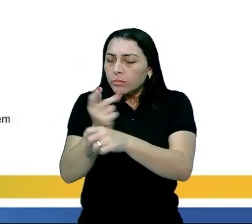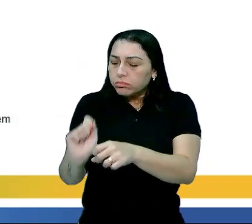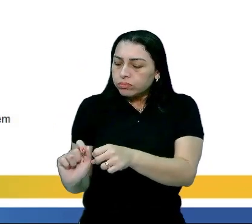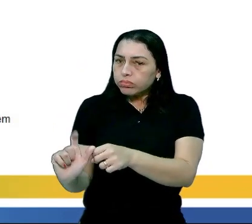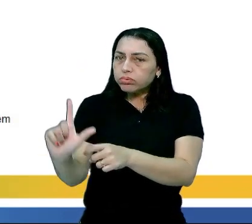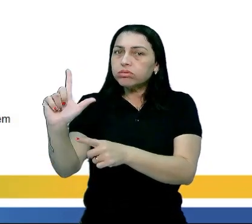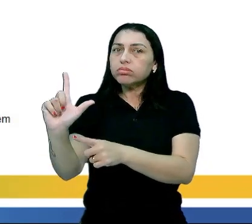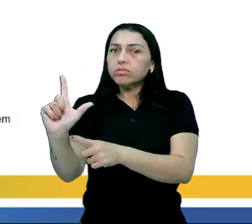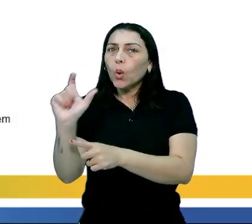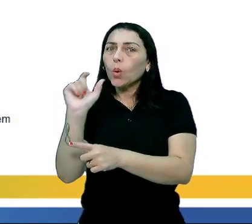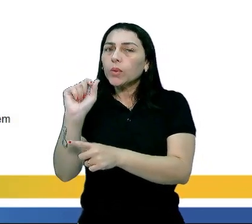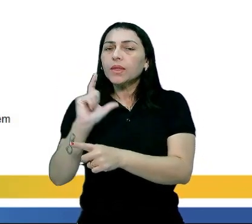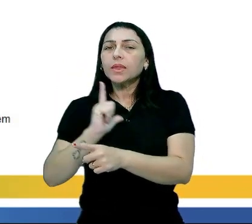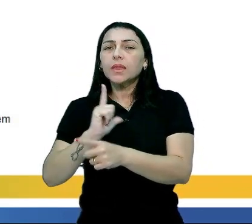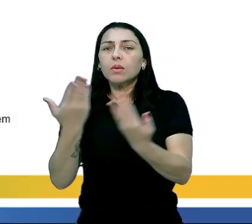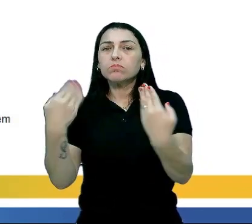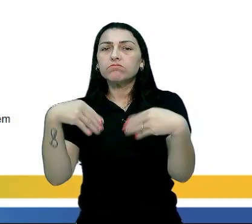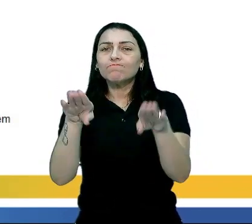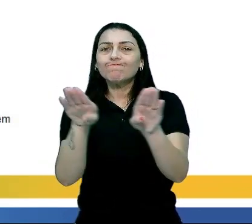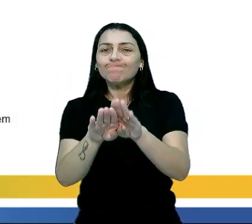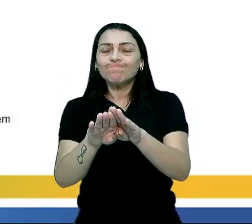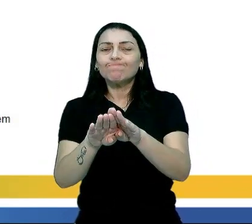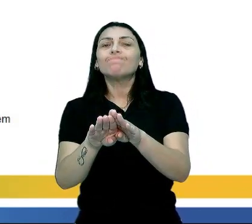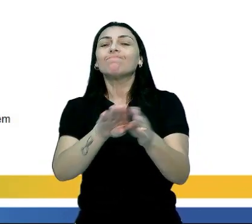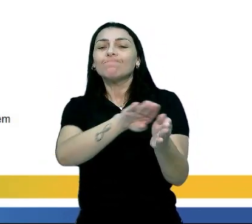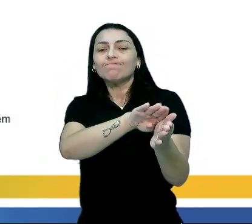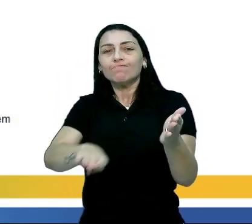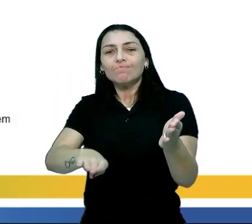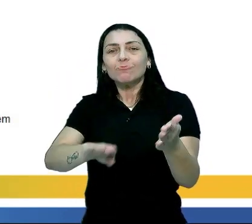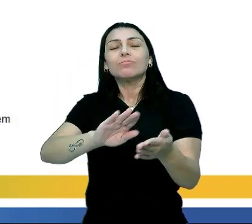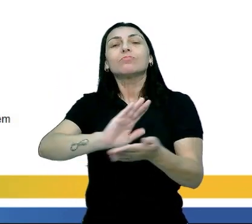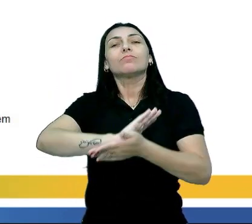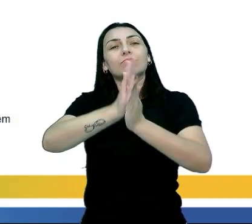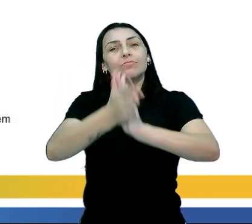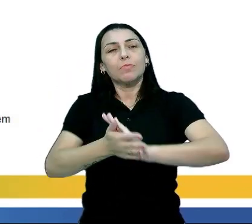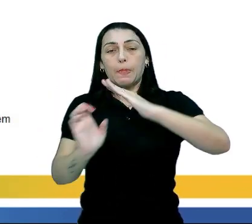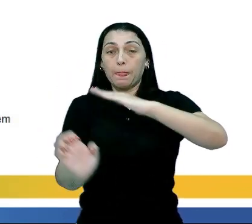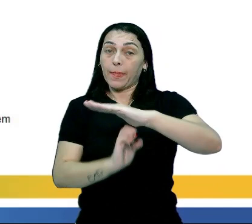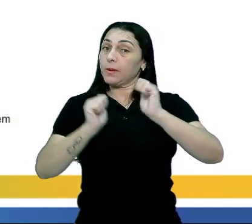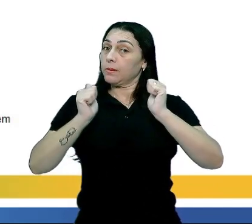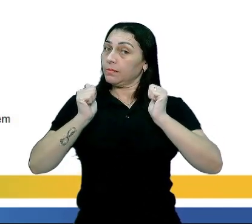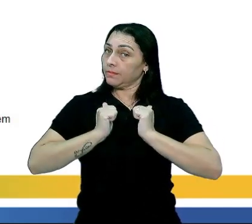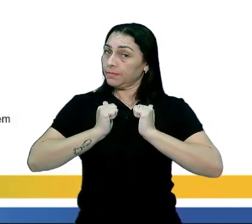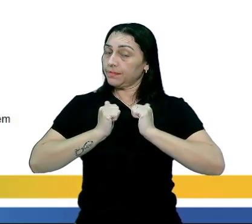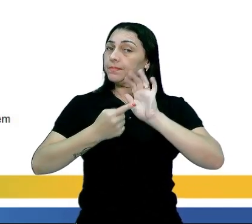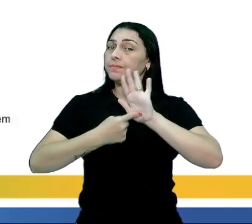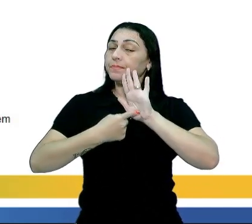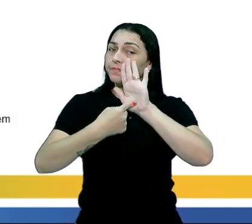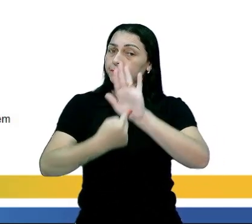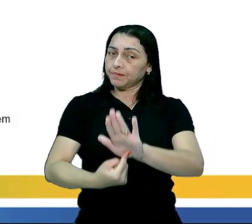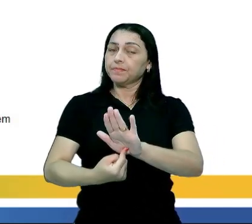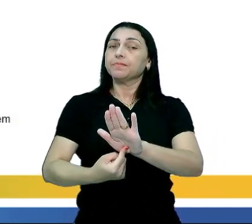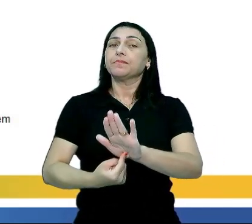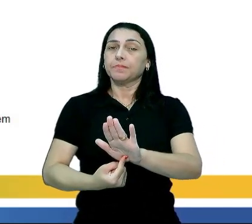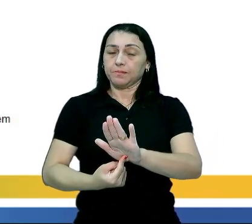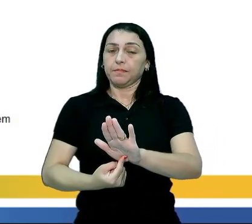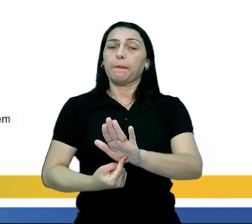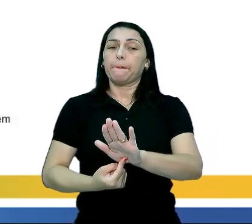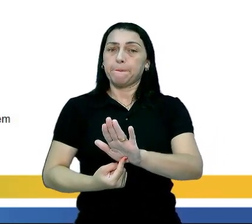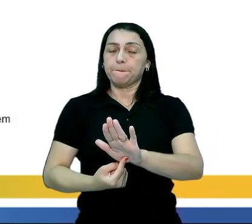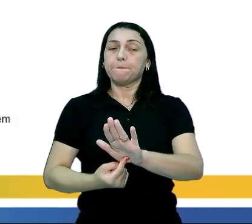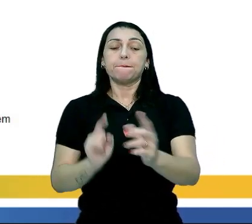pelo lucro, então nós temos uma espécie de extinção, tanto de comportamentos que apresentem esse tipo